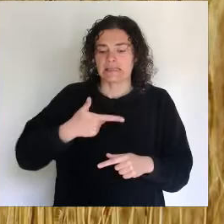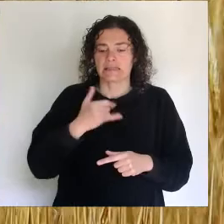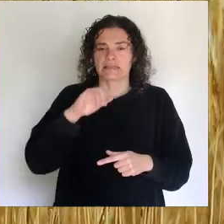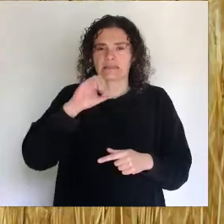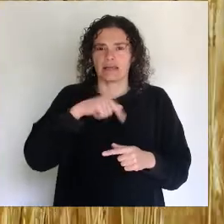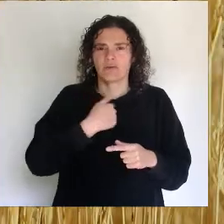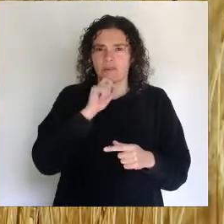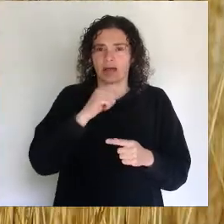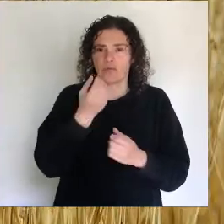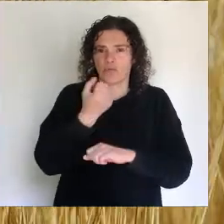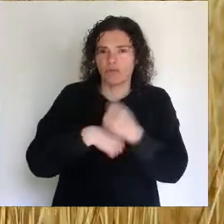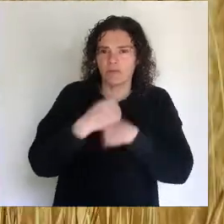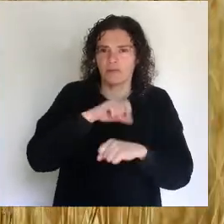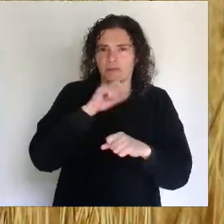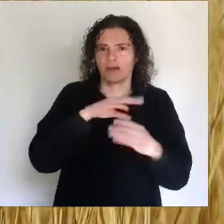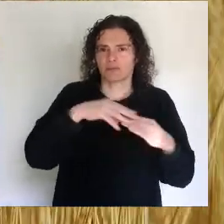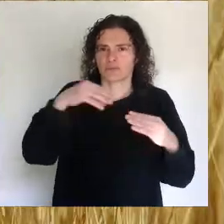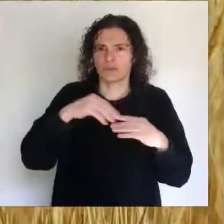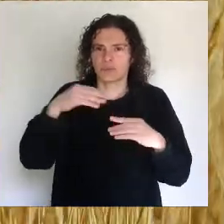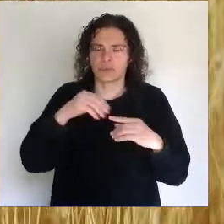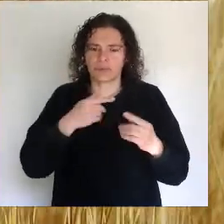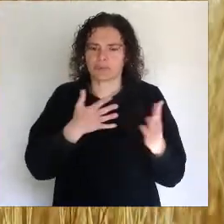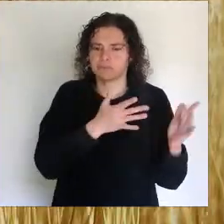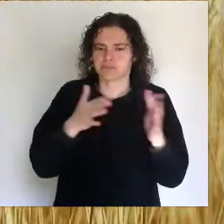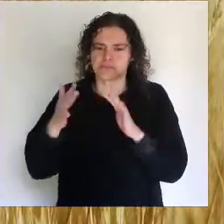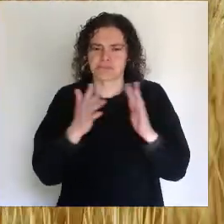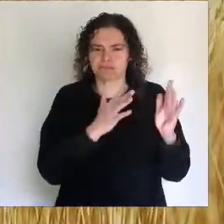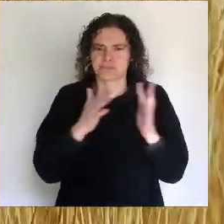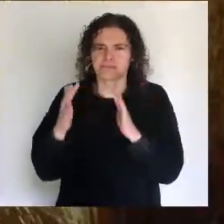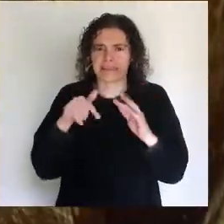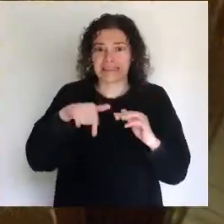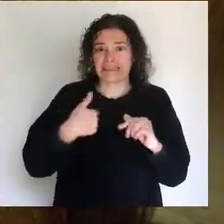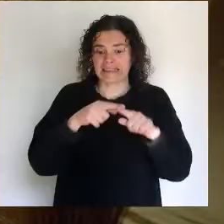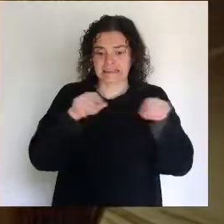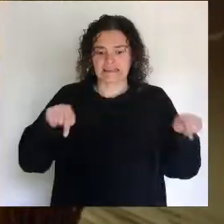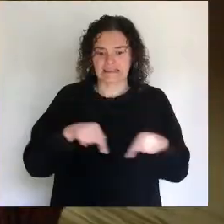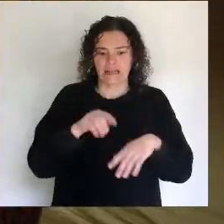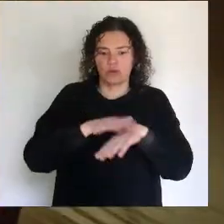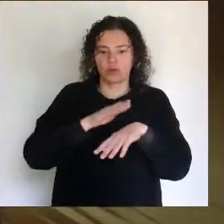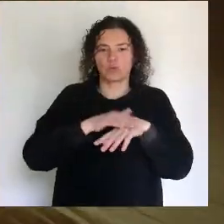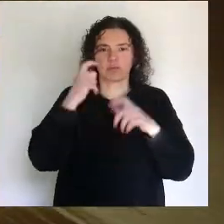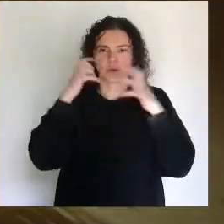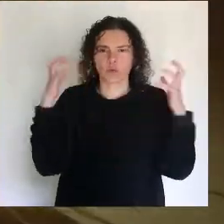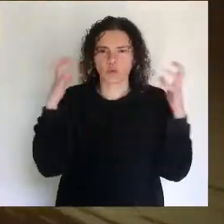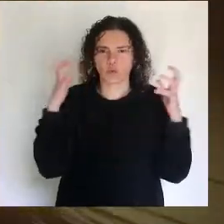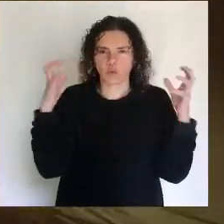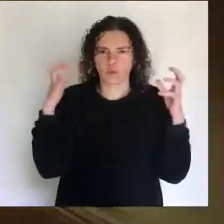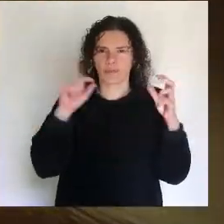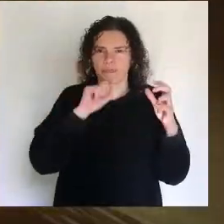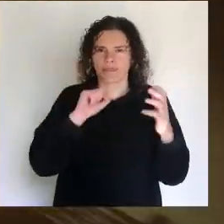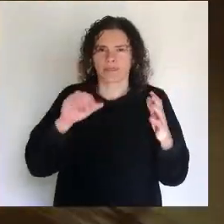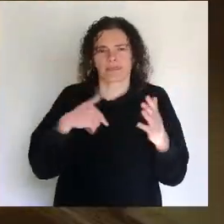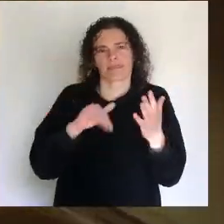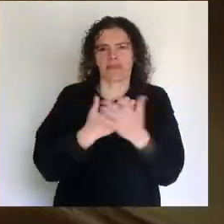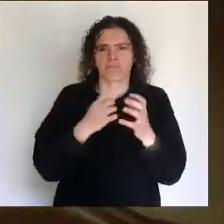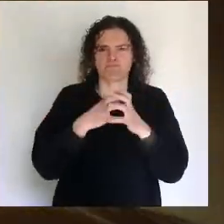movimento cria um contacto direto entre os pelos do centeio e a sala, pela sua acústica, amplifica a sessão, portanto